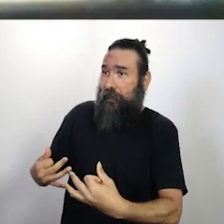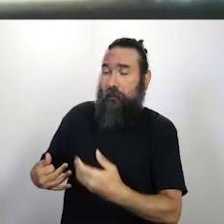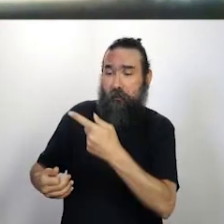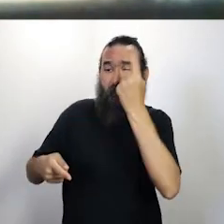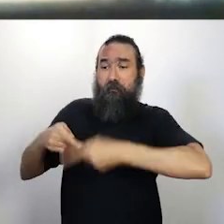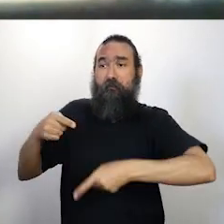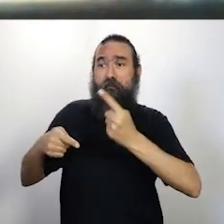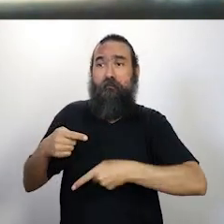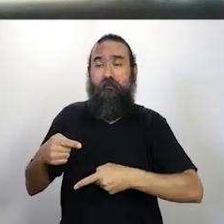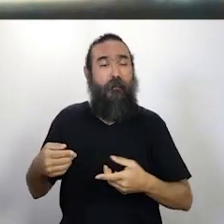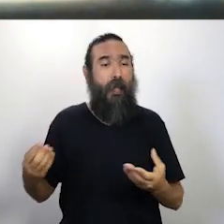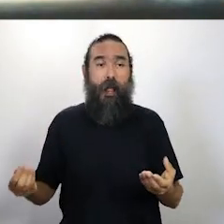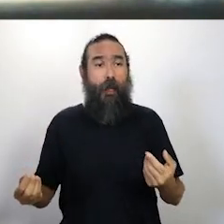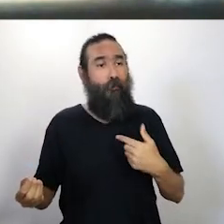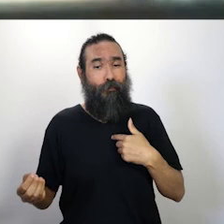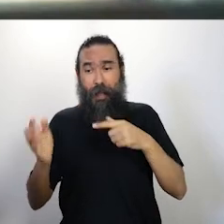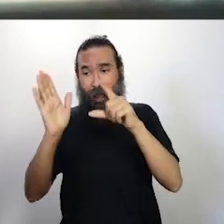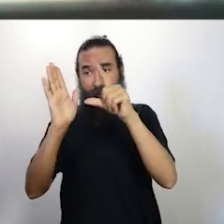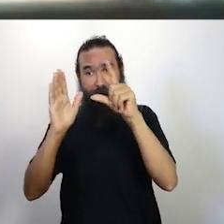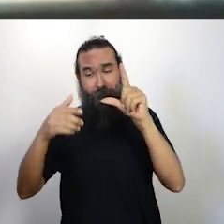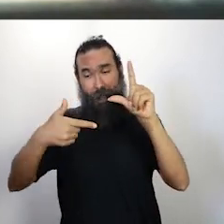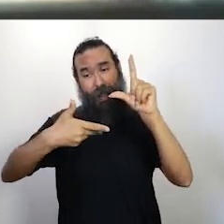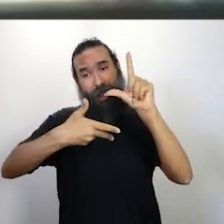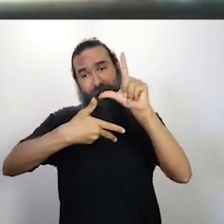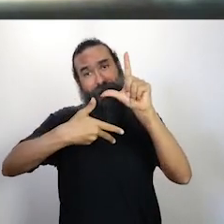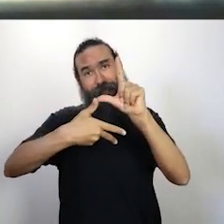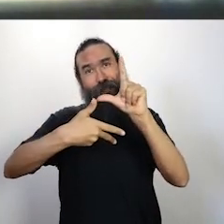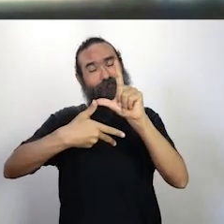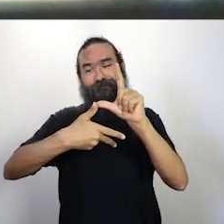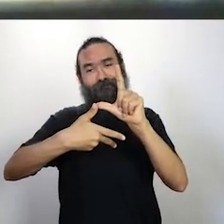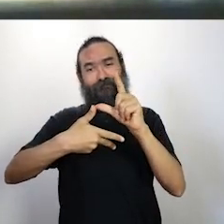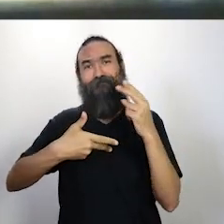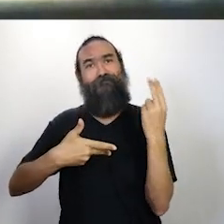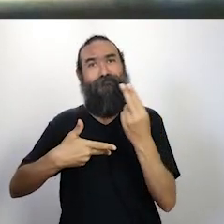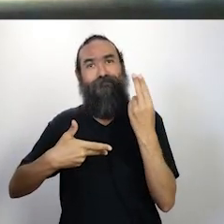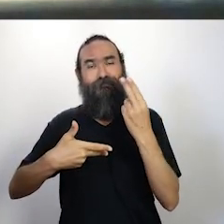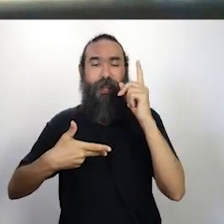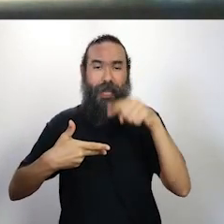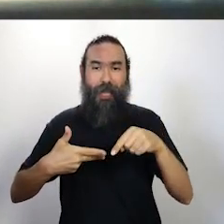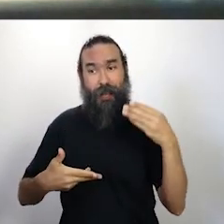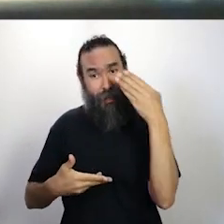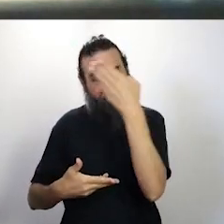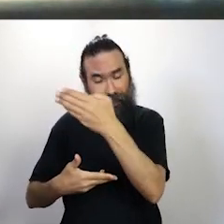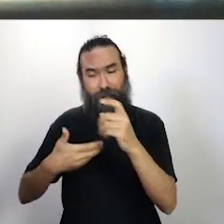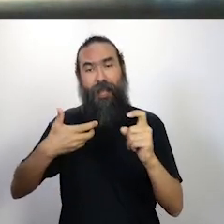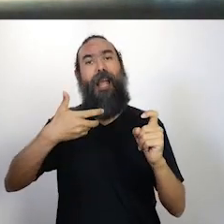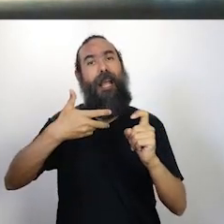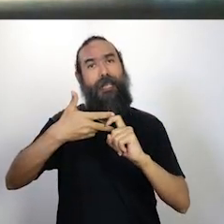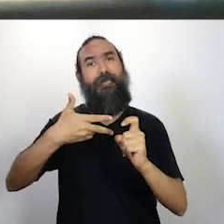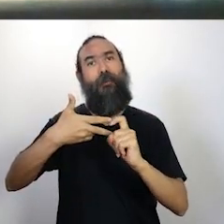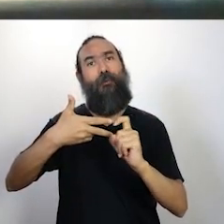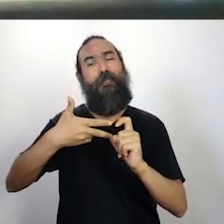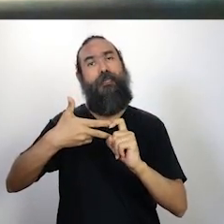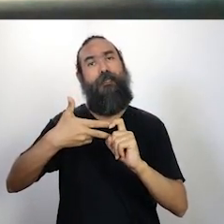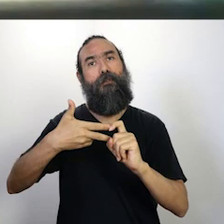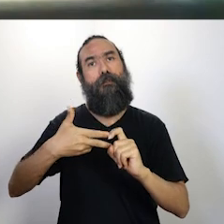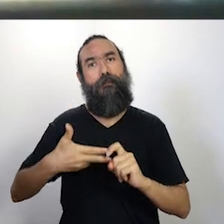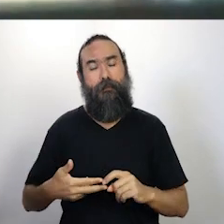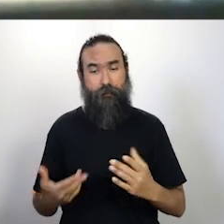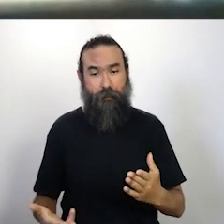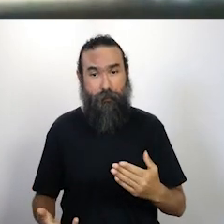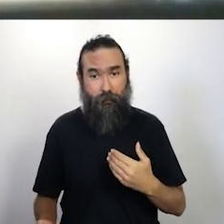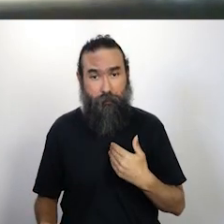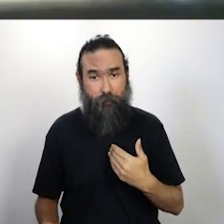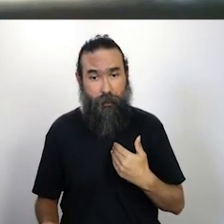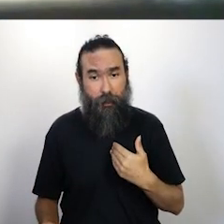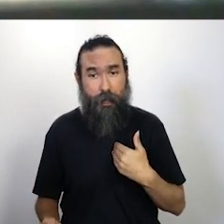não ao legislativo cobrar mais uma vez eu gostaria de fazer só mais uma complementação da pergunta anterior que é